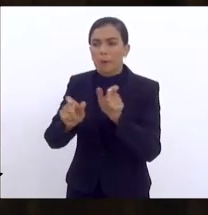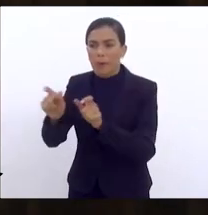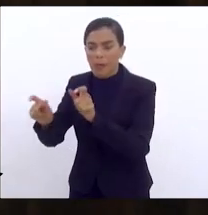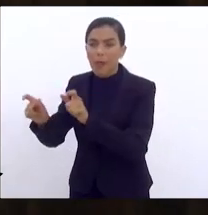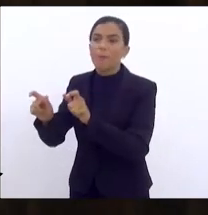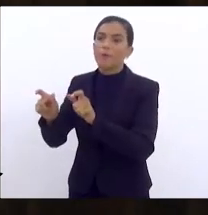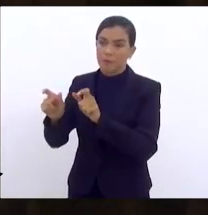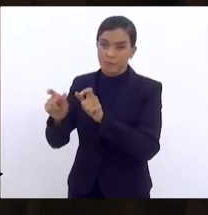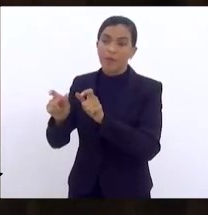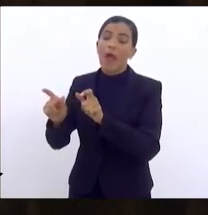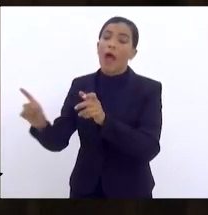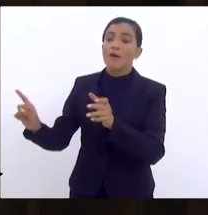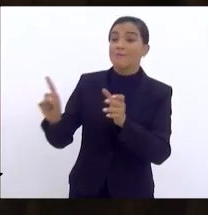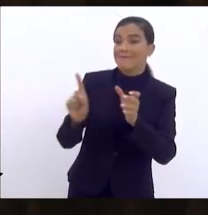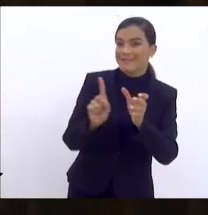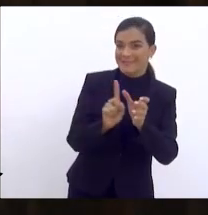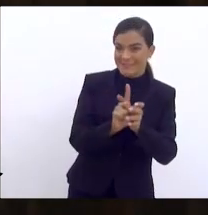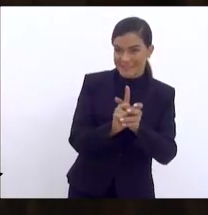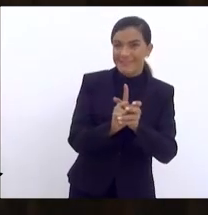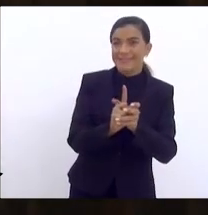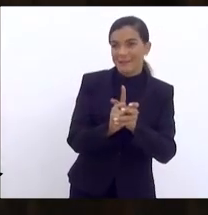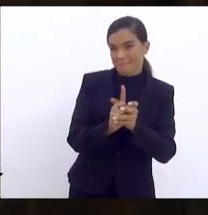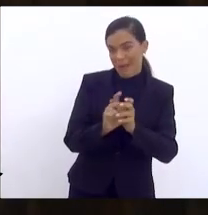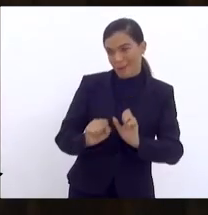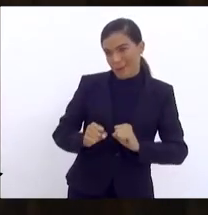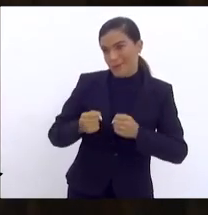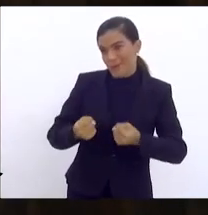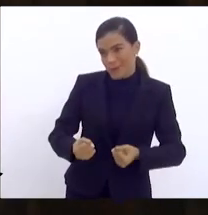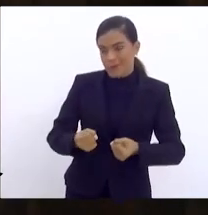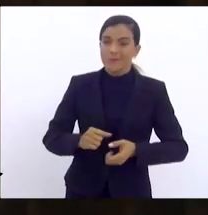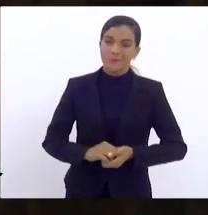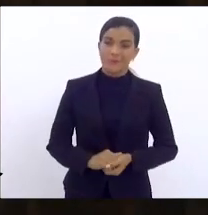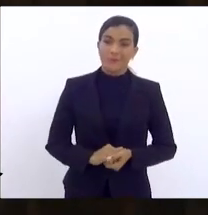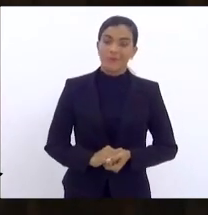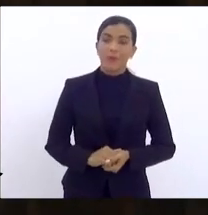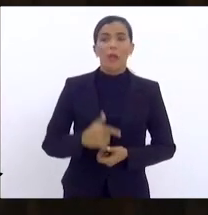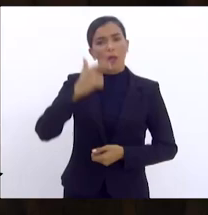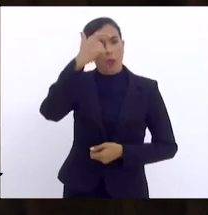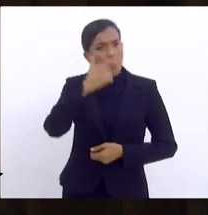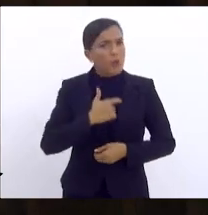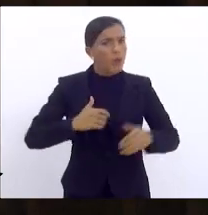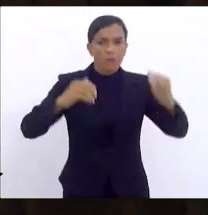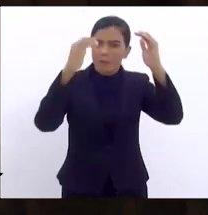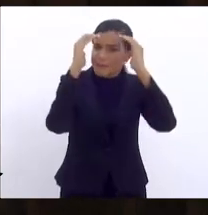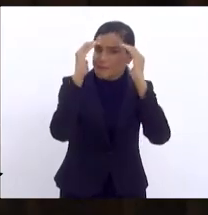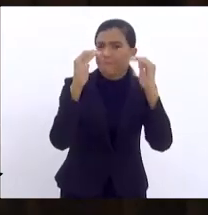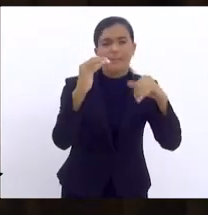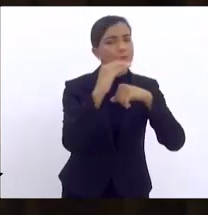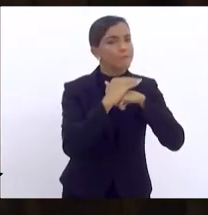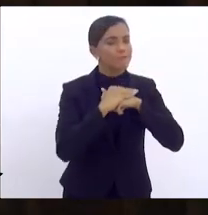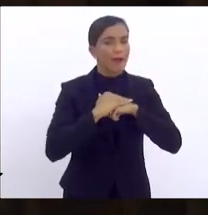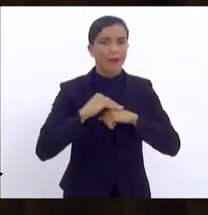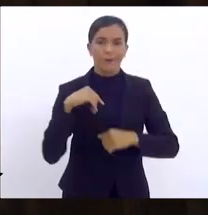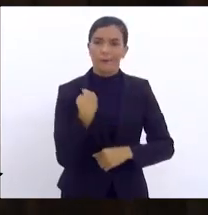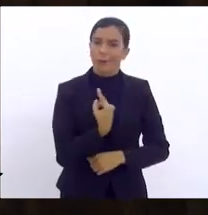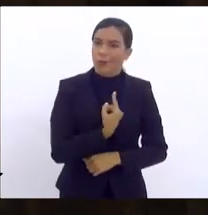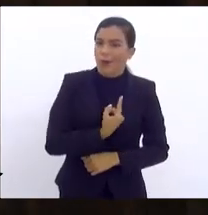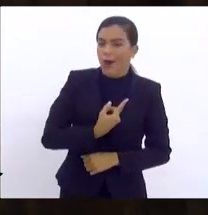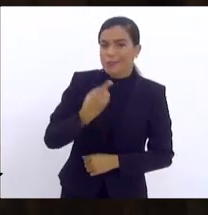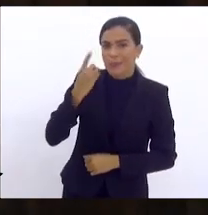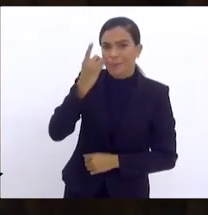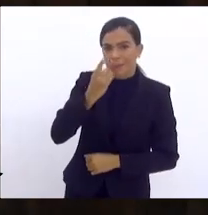a fazer parte dessa desse esforço eu tenho assim um respeito um carinho muito grande nós deputados